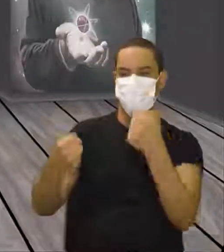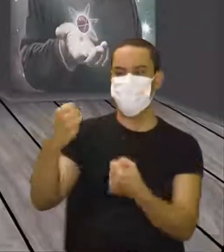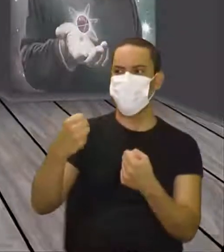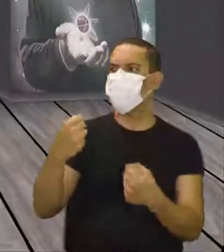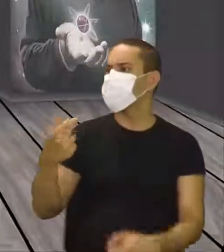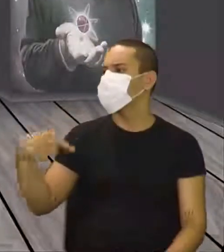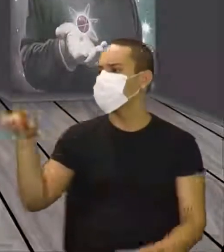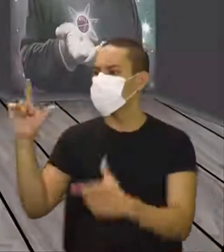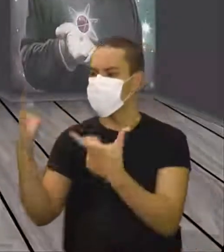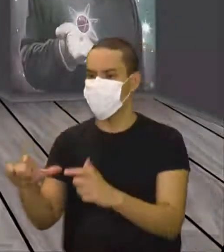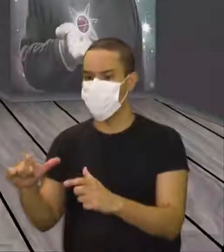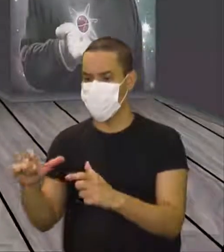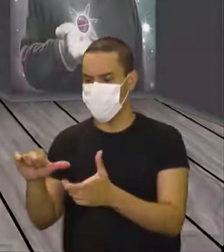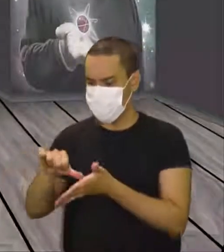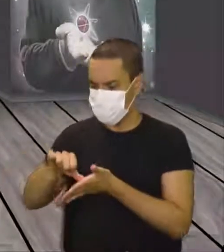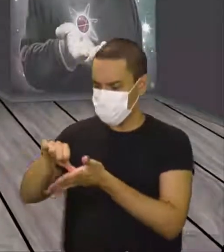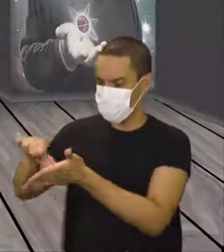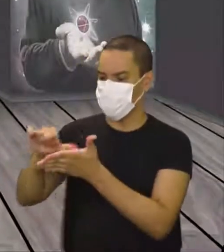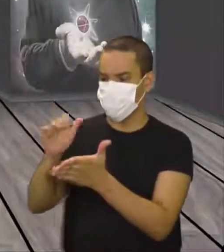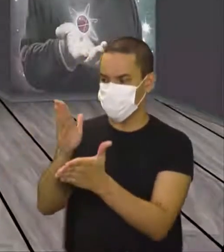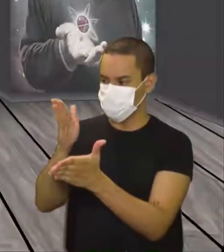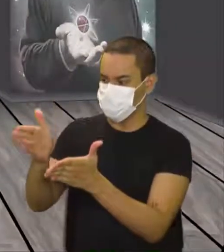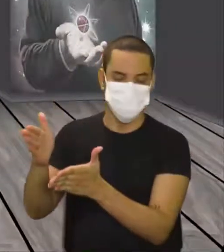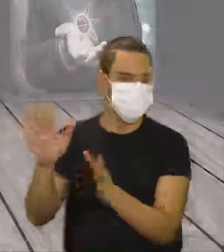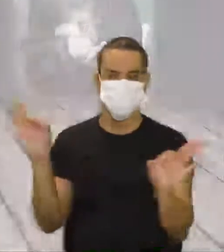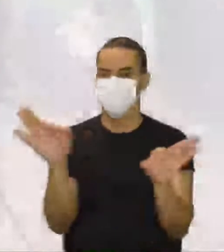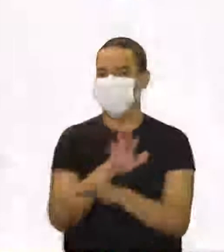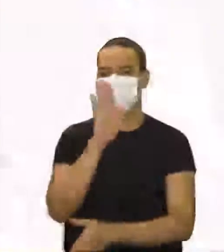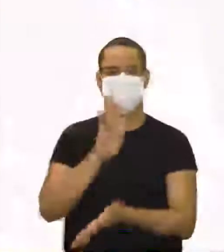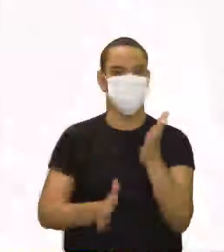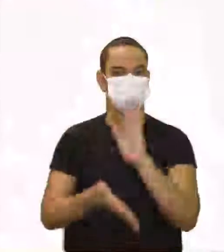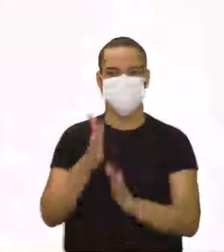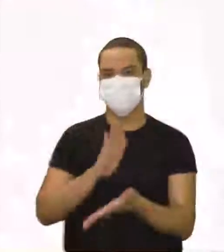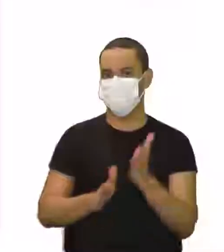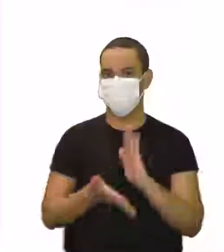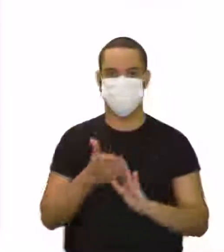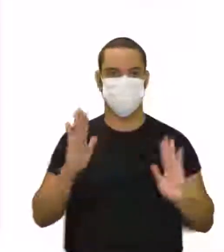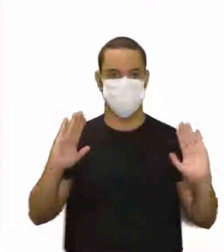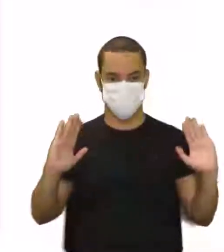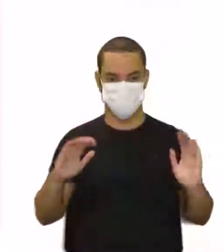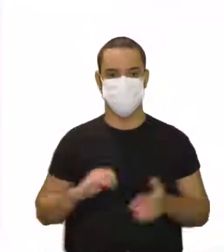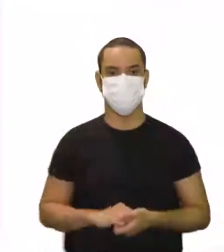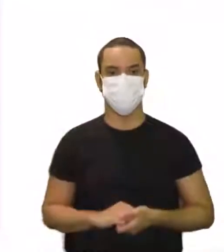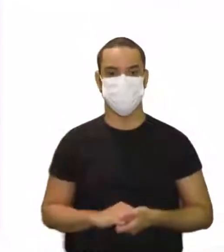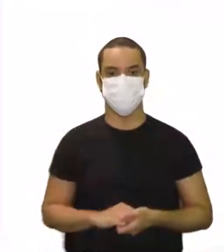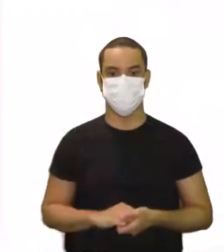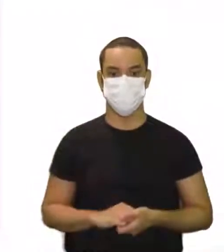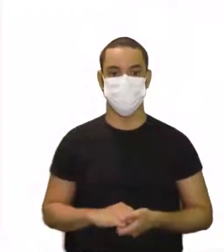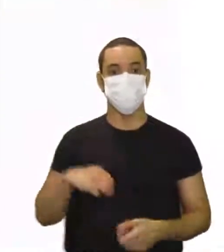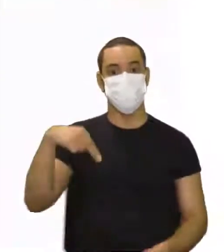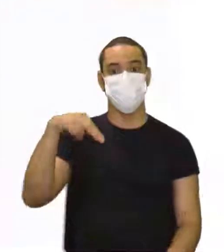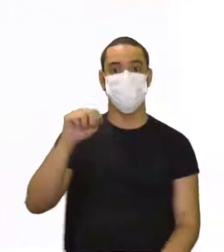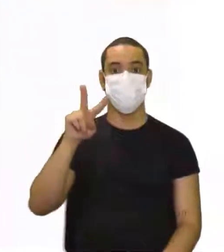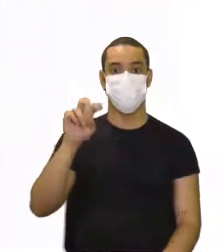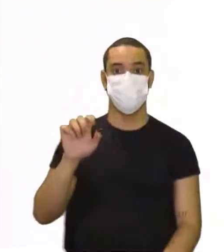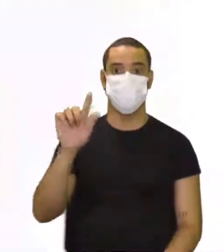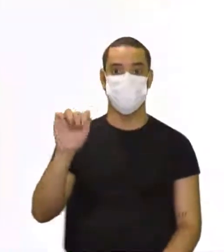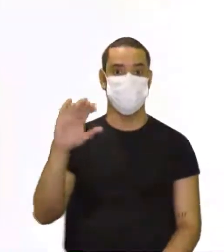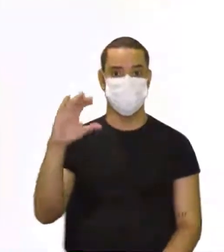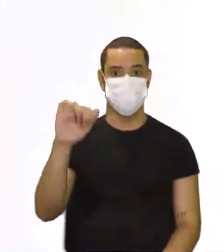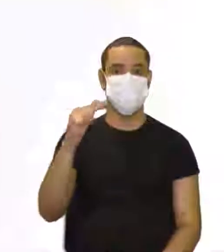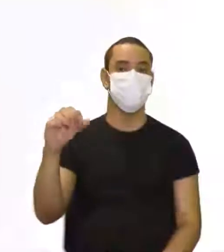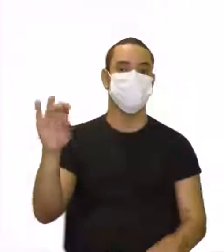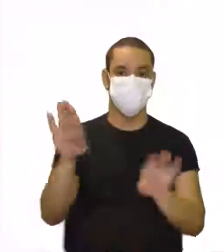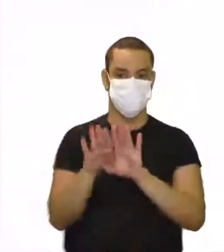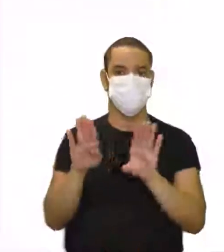tal lugar, já te leva direto, beleza? Então, vamos lá, continuando. Navegação nem se fala, né? Porque é muito